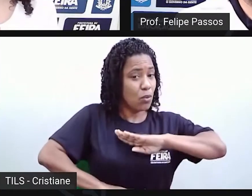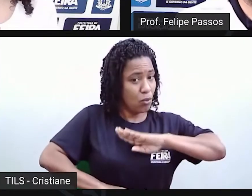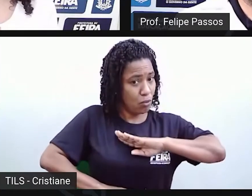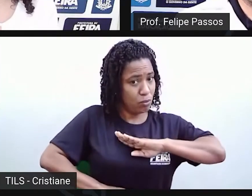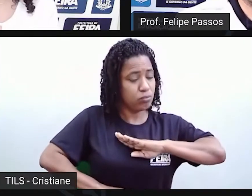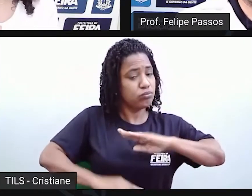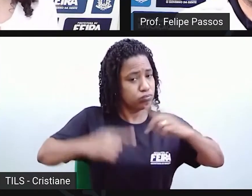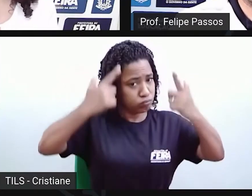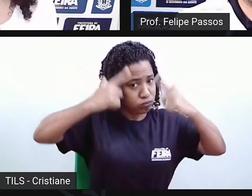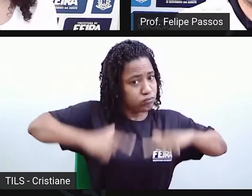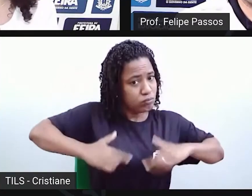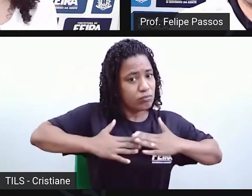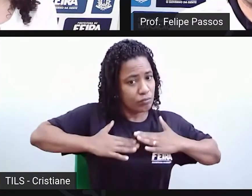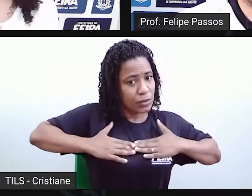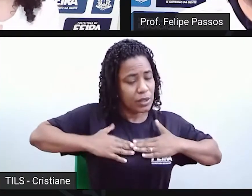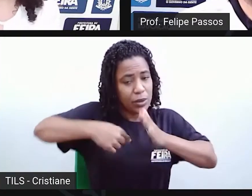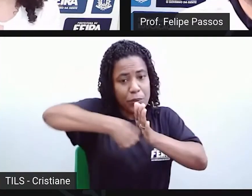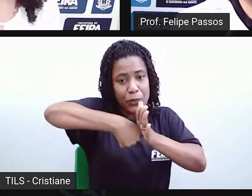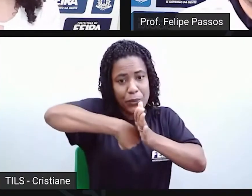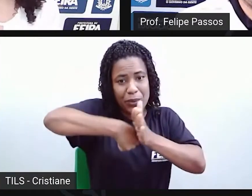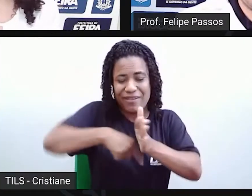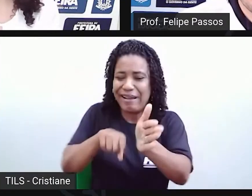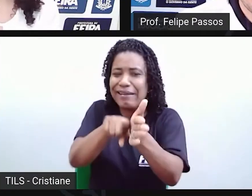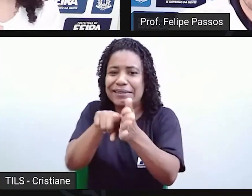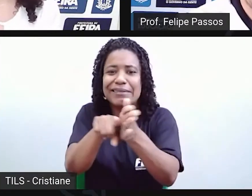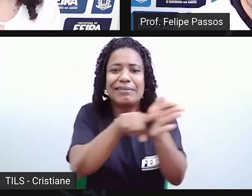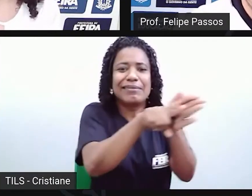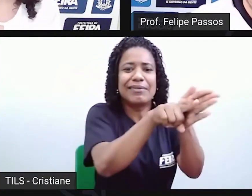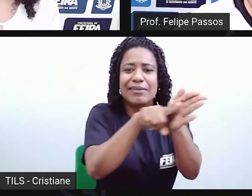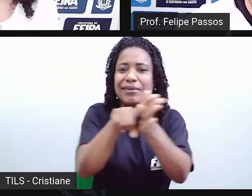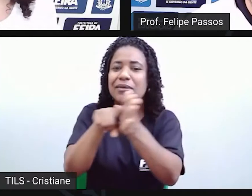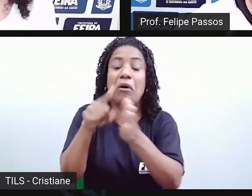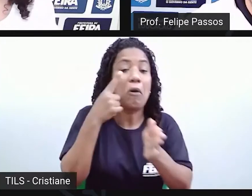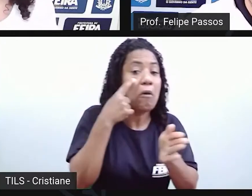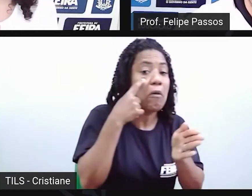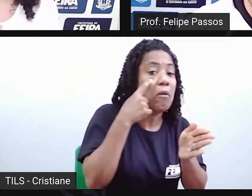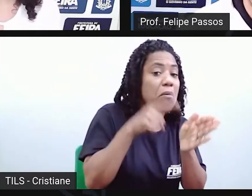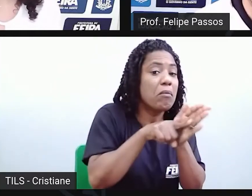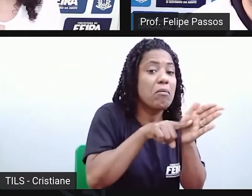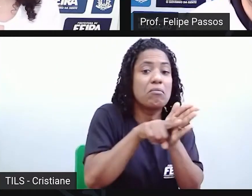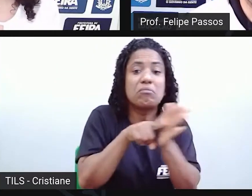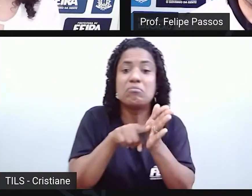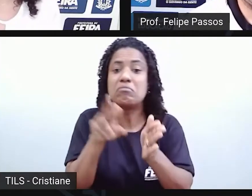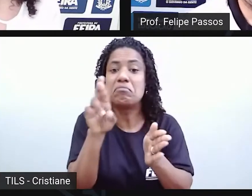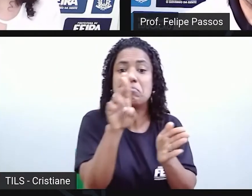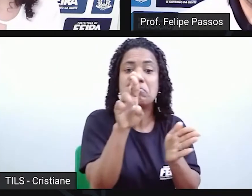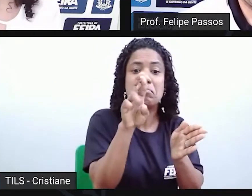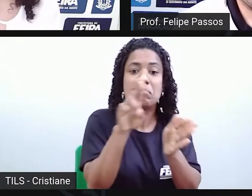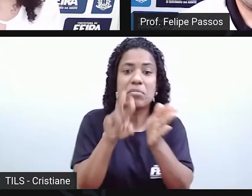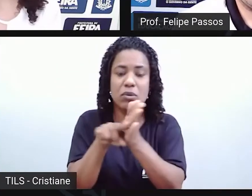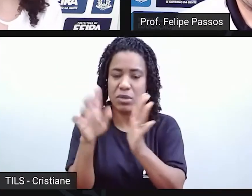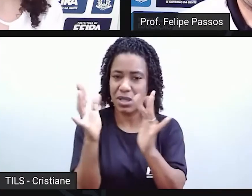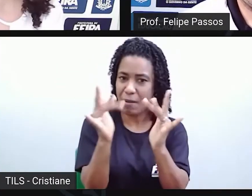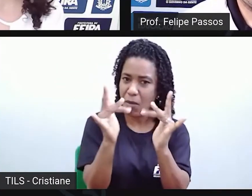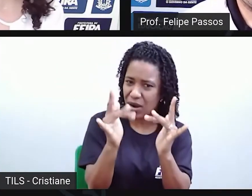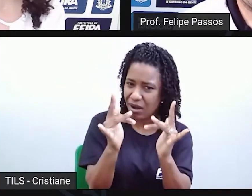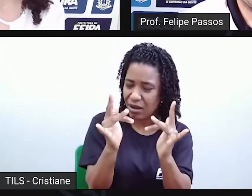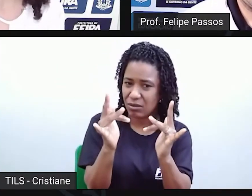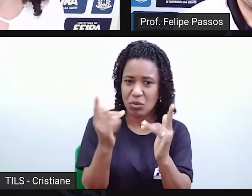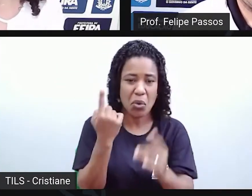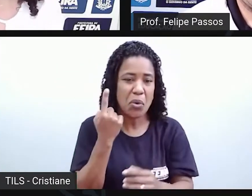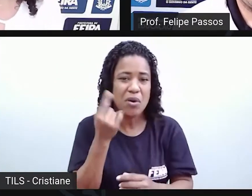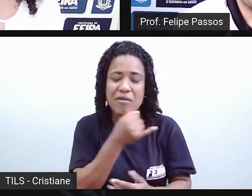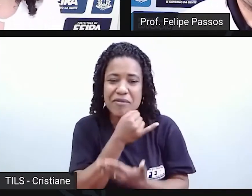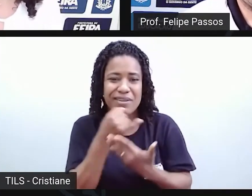regimentar os corpos das outras pessoas. Não cabe a um namorado, a um ficante, a um amigo, um irmão, um pai,